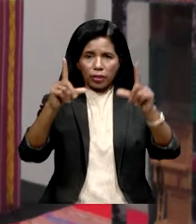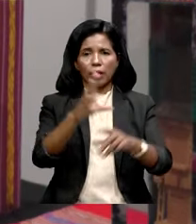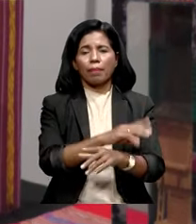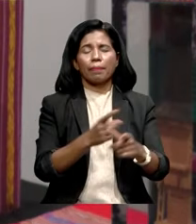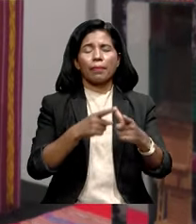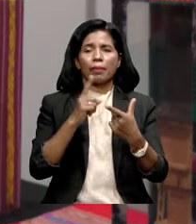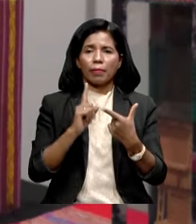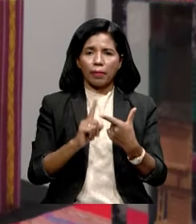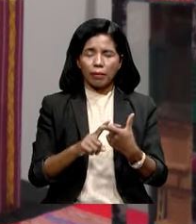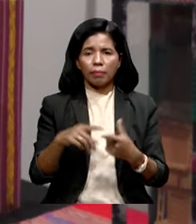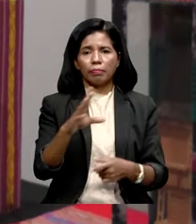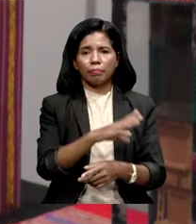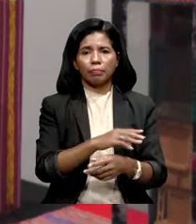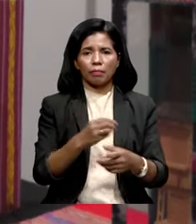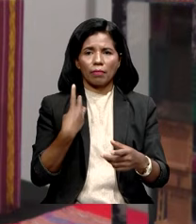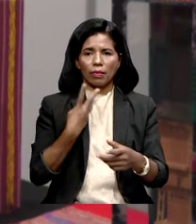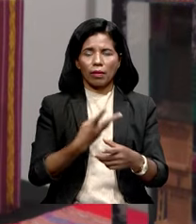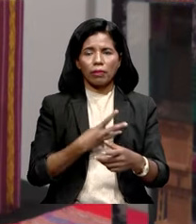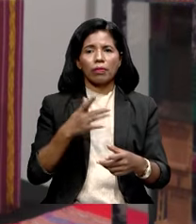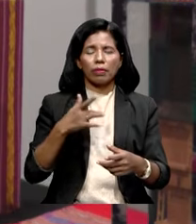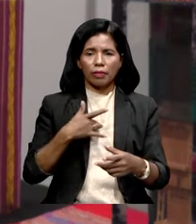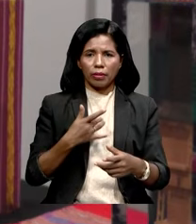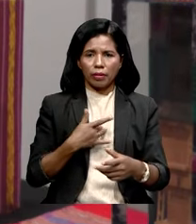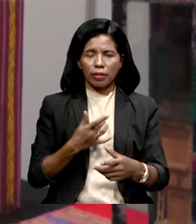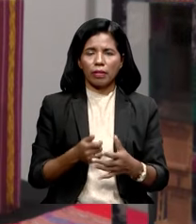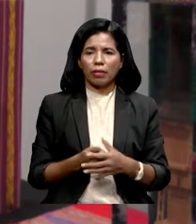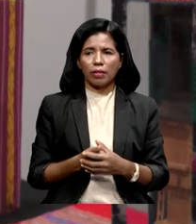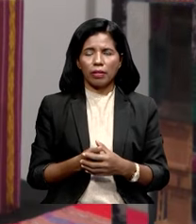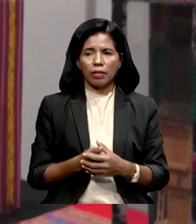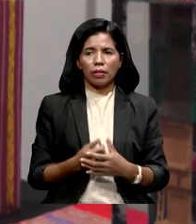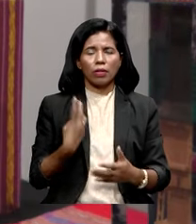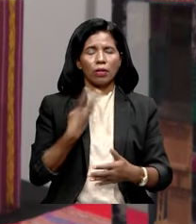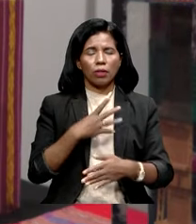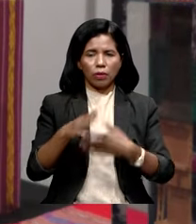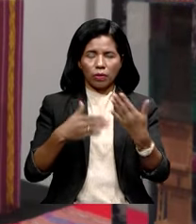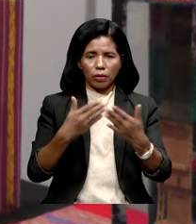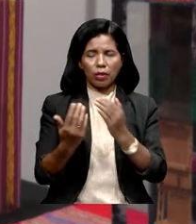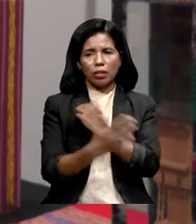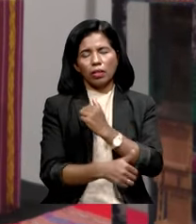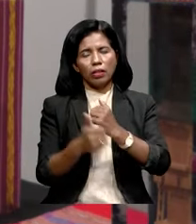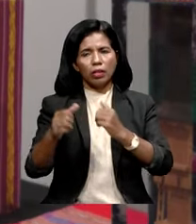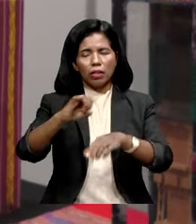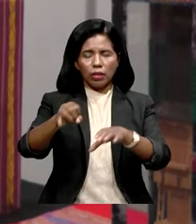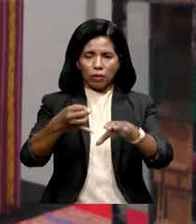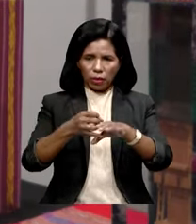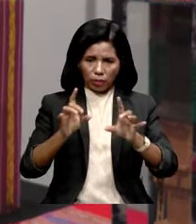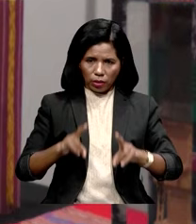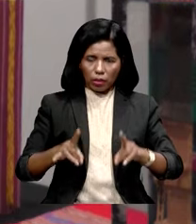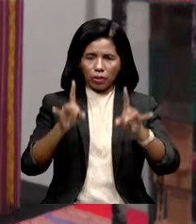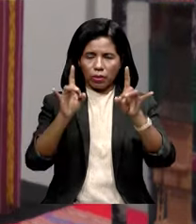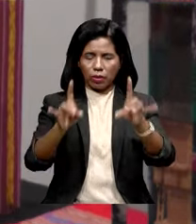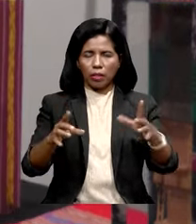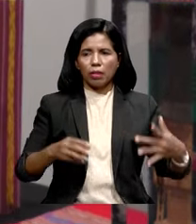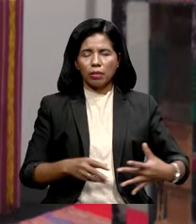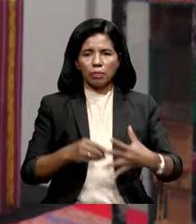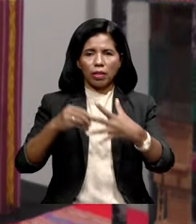referendo, no Nemos, Timor-Oansira Nebe, Hototo e Haliur, inclusivamente a Austrália, Liuliu